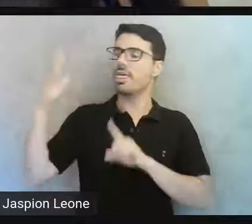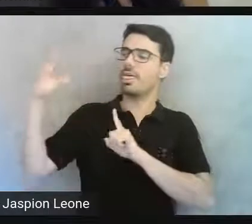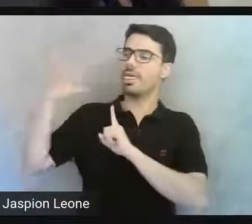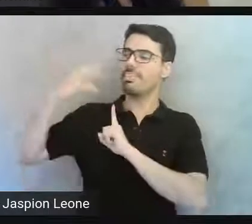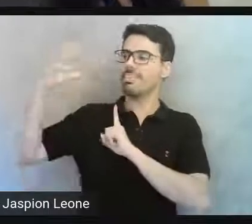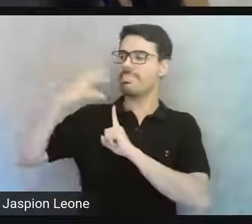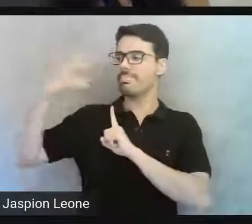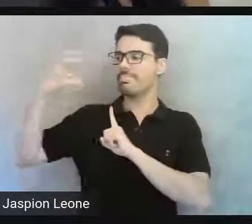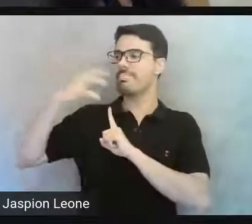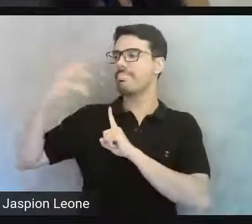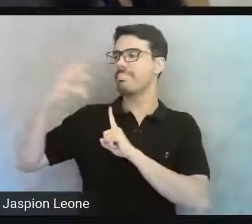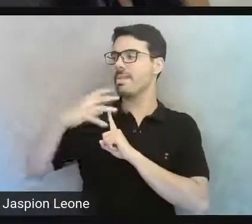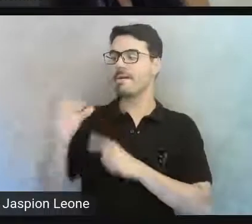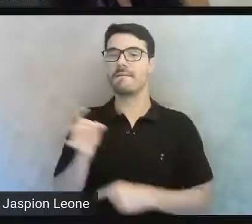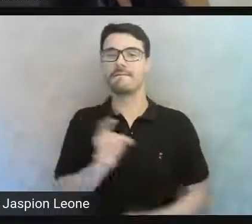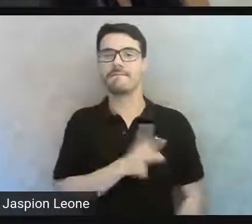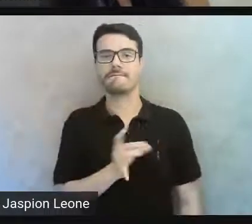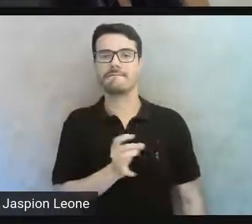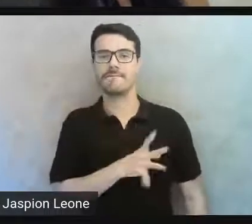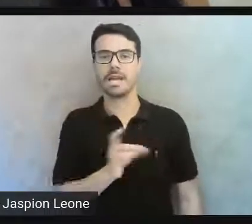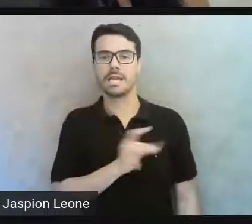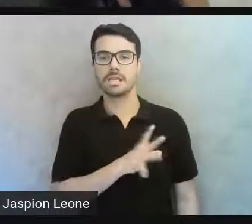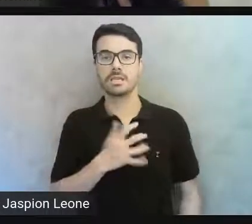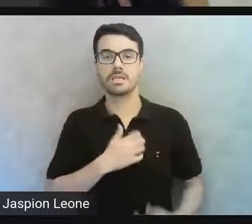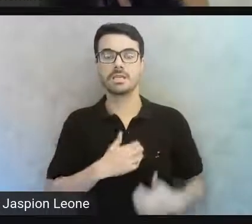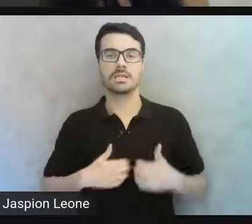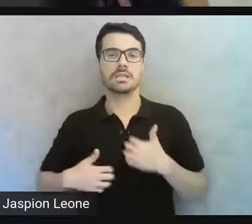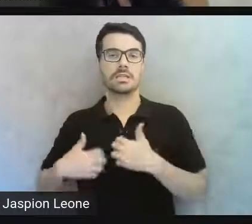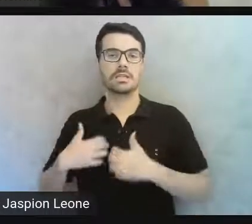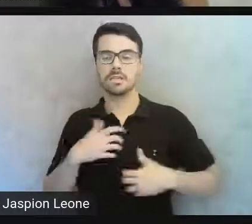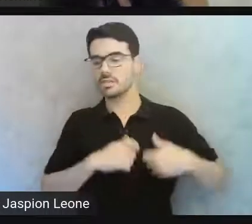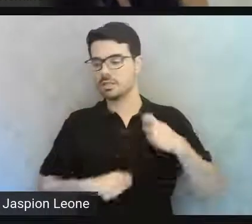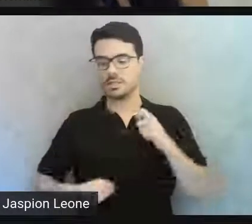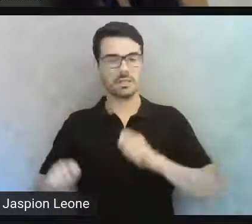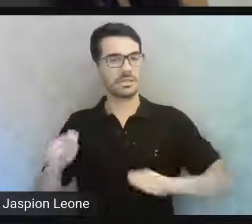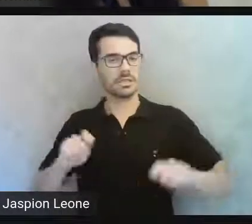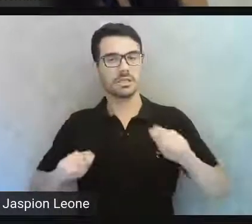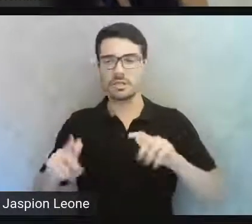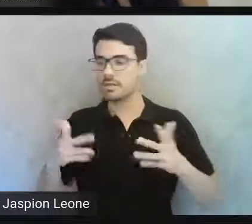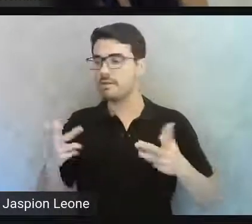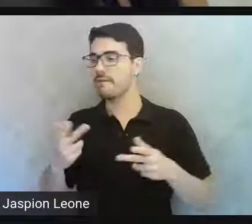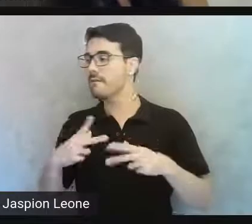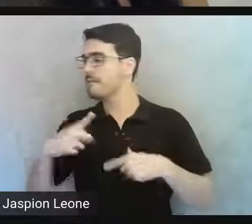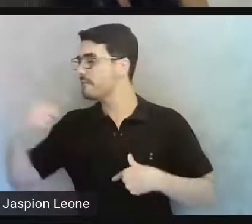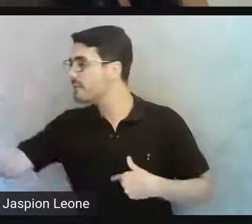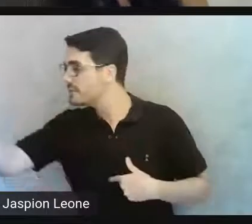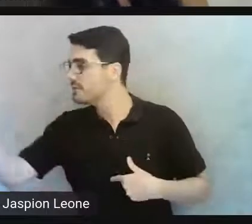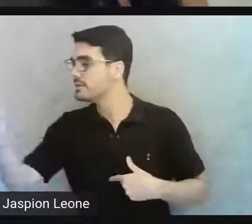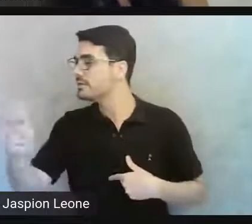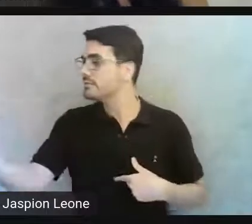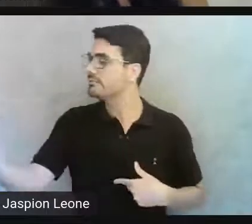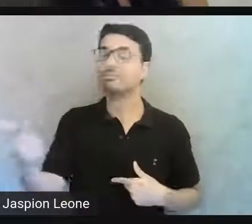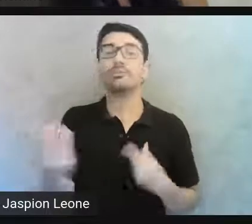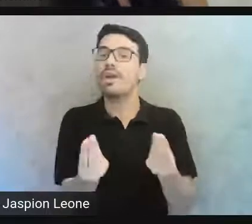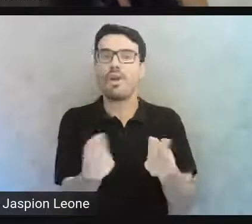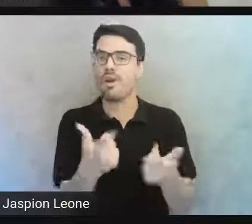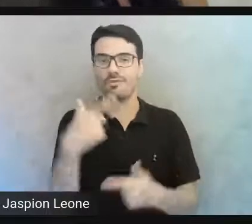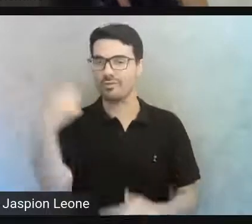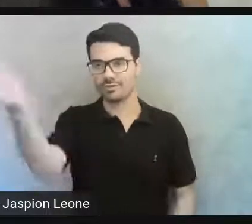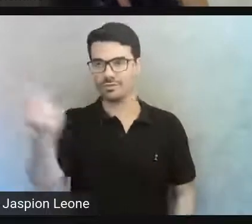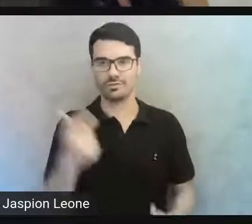ela fica com medo, ela fica ansiosa, ela quer fugir, não tem jeito de fugir. Então, o